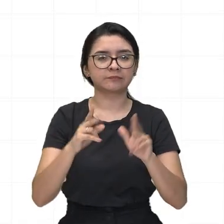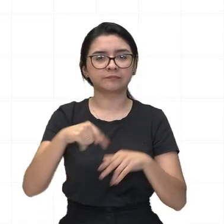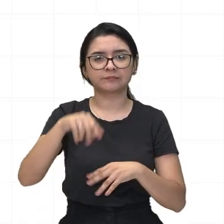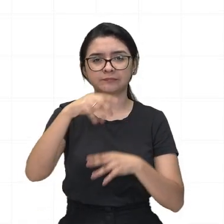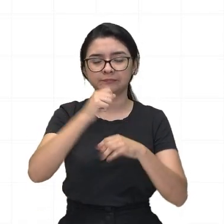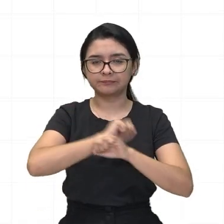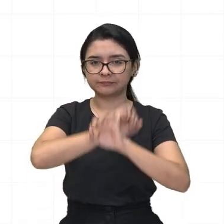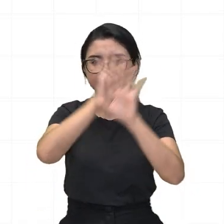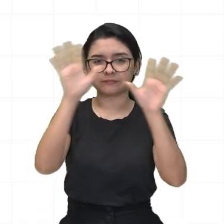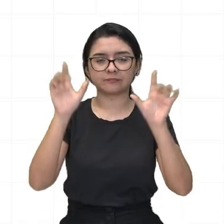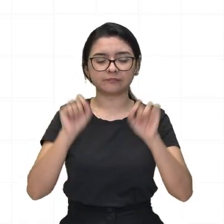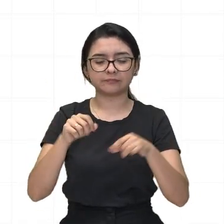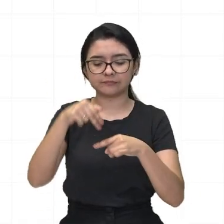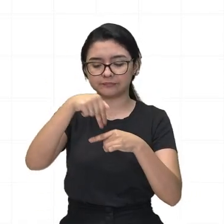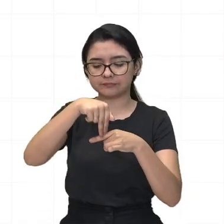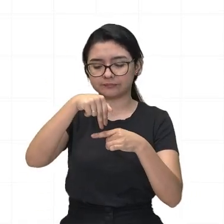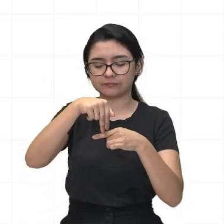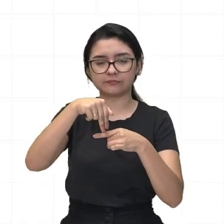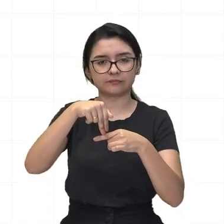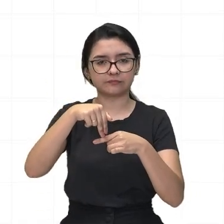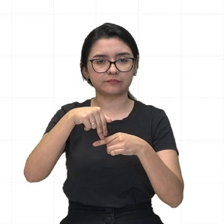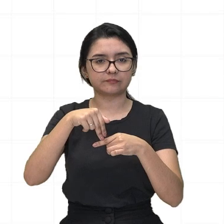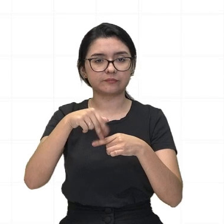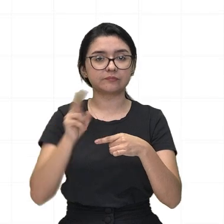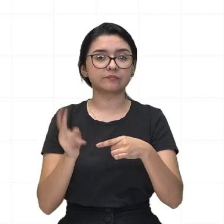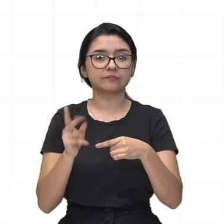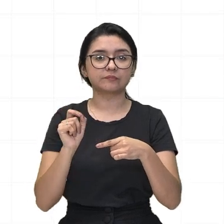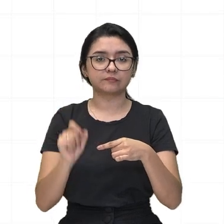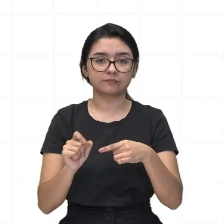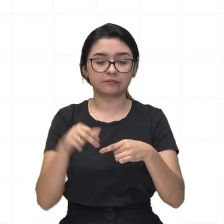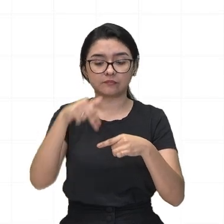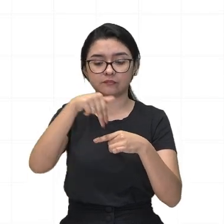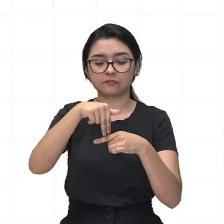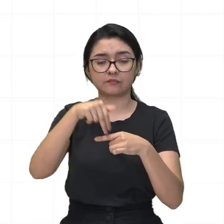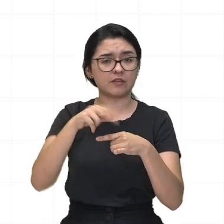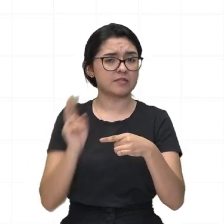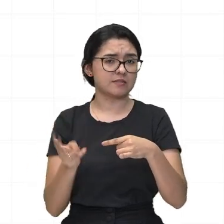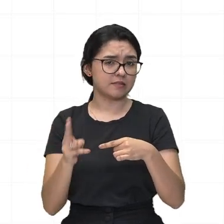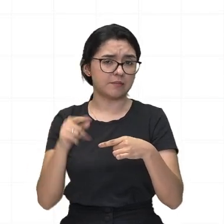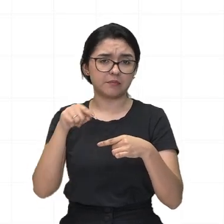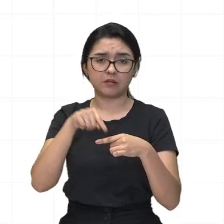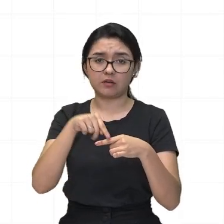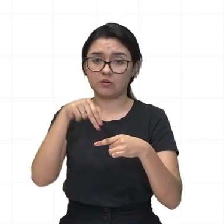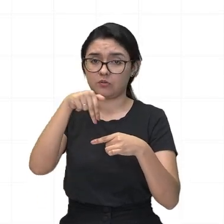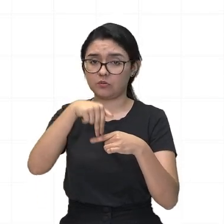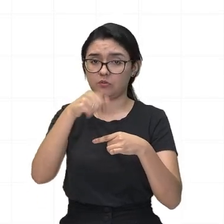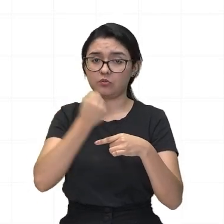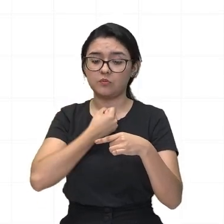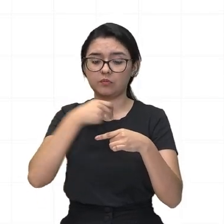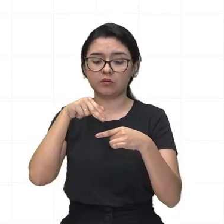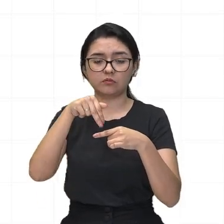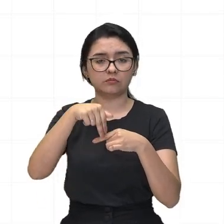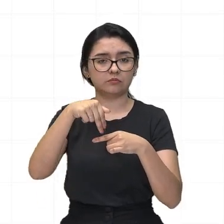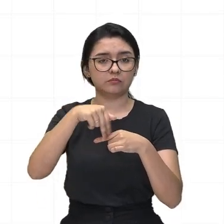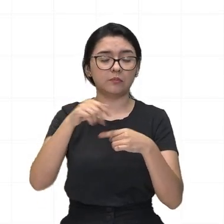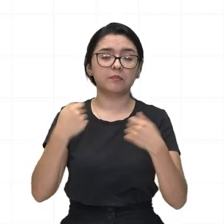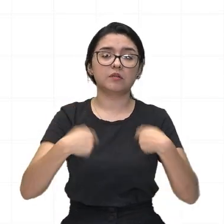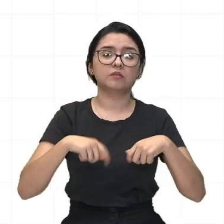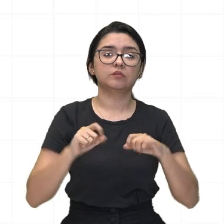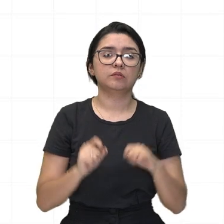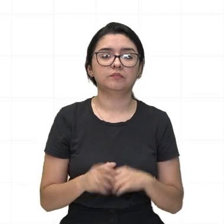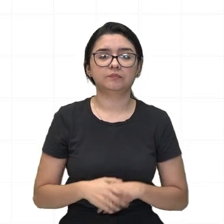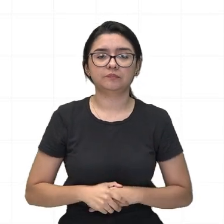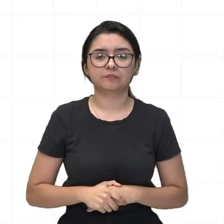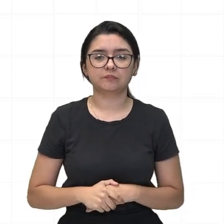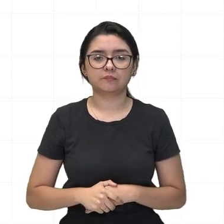o numerador sempre é o número que está em cima, tá bom? Porque para fazer a leitura de frações, devemos primeiro ler